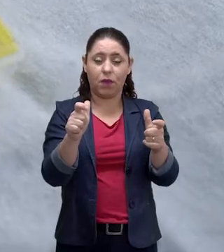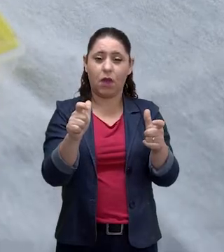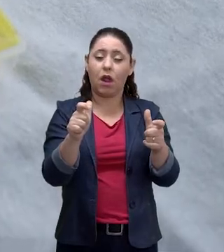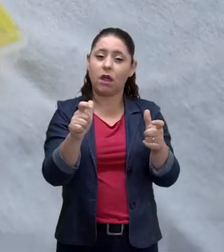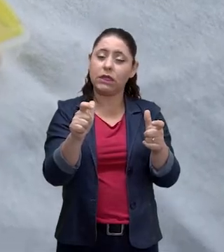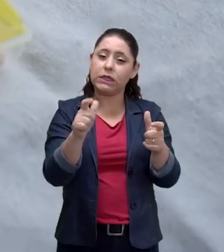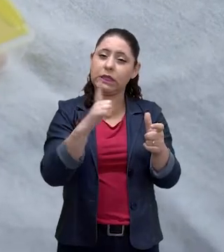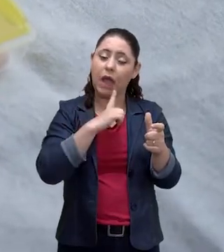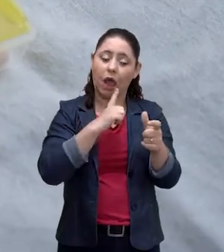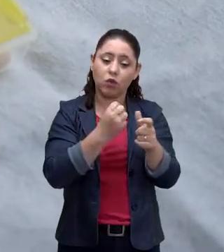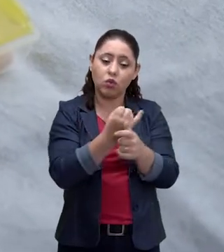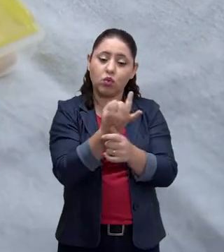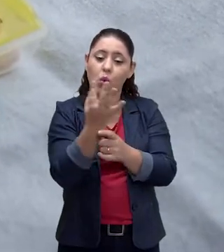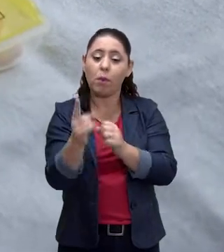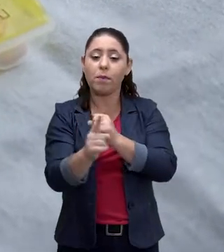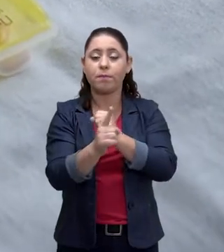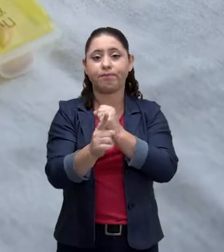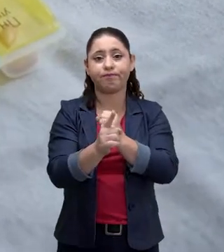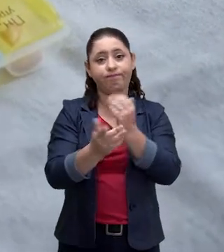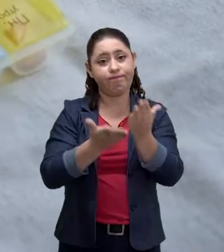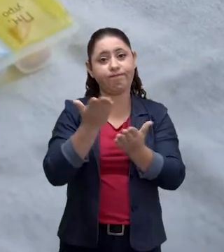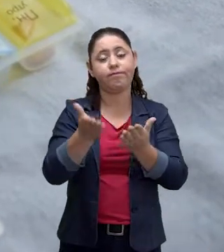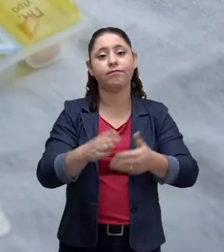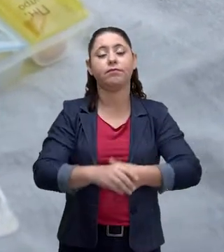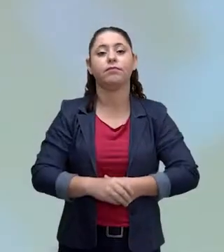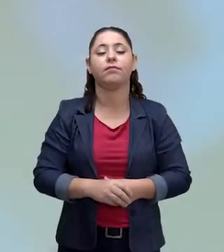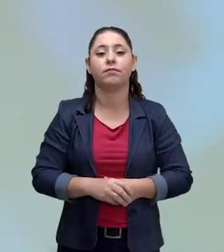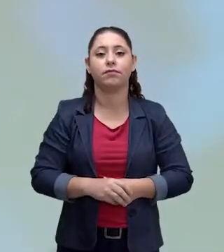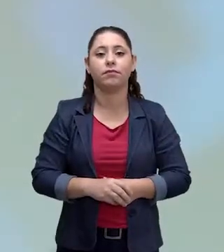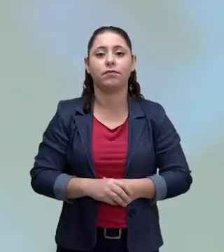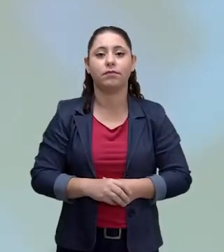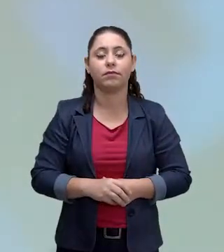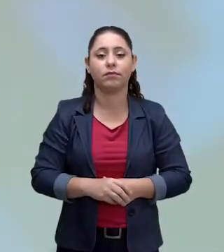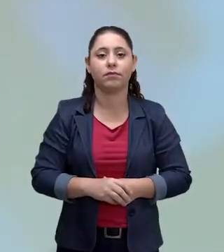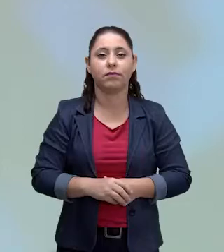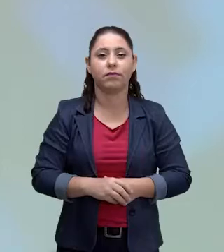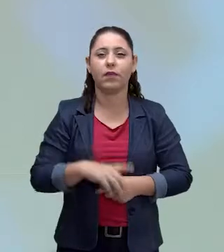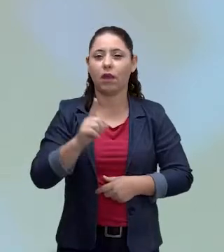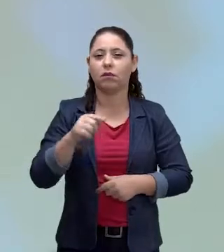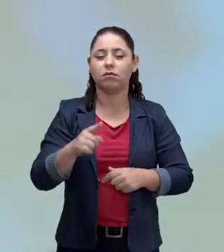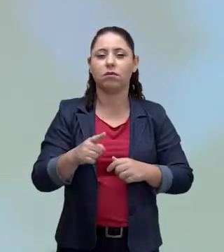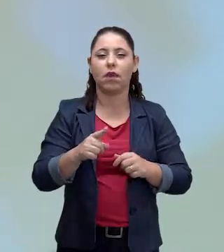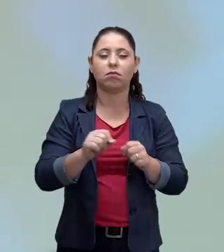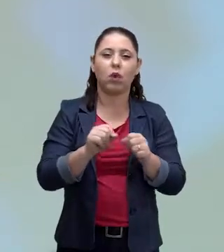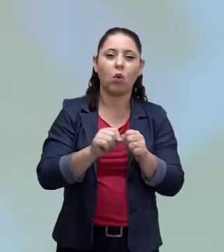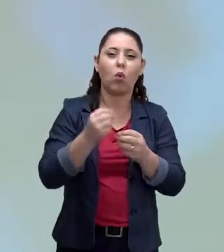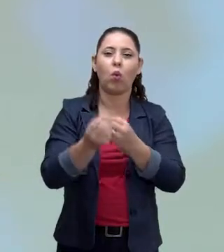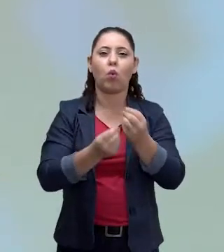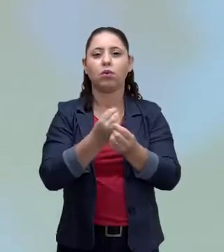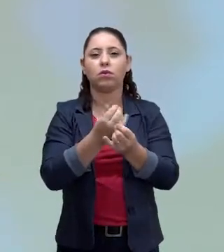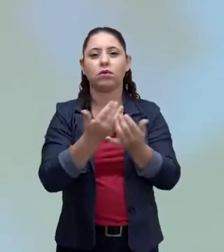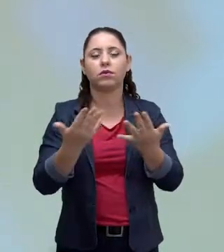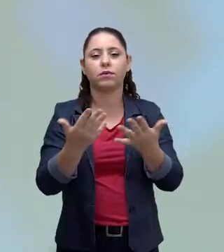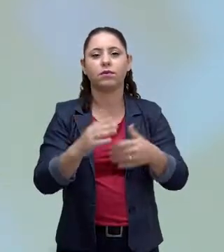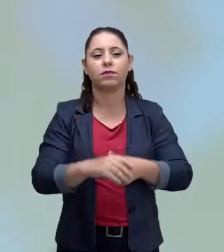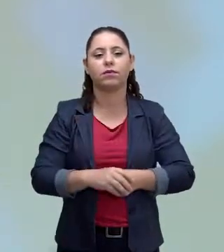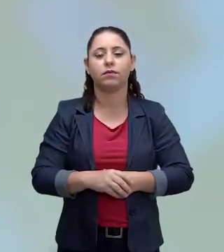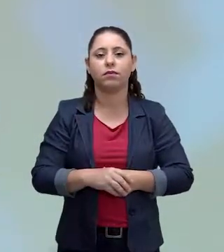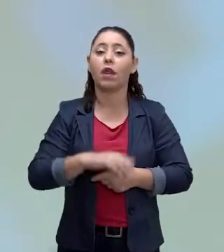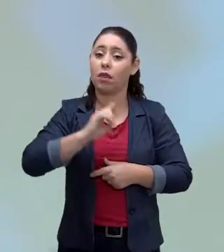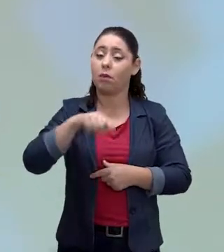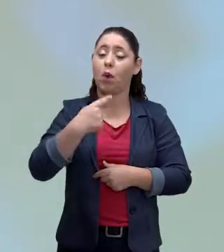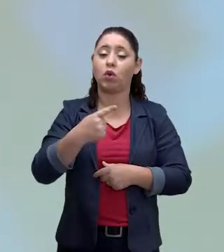números, nos nossos atendimentos. Esse tipo de... tem que se apresentar dessa forma, então?